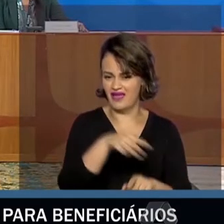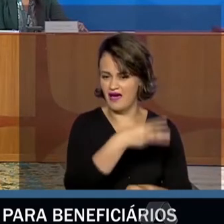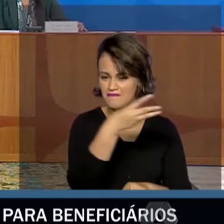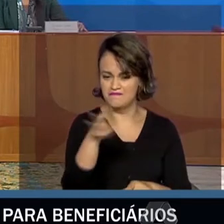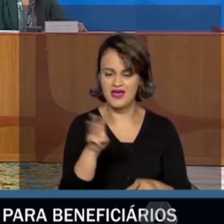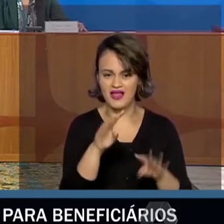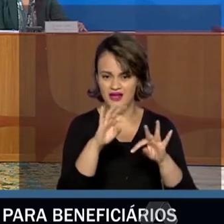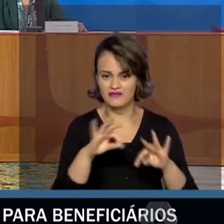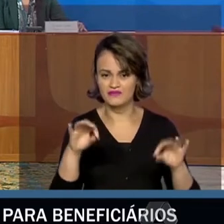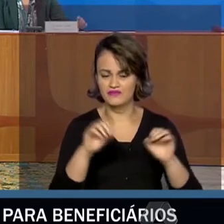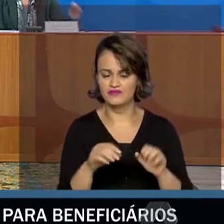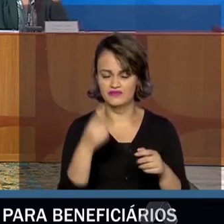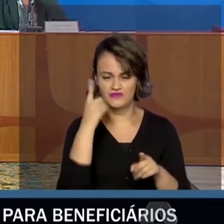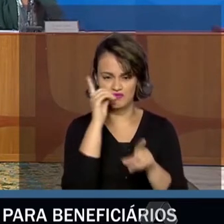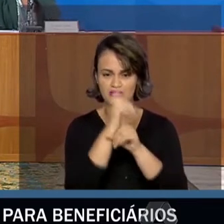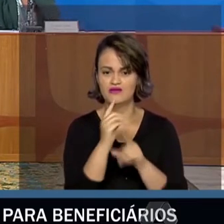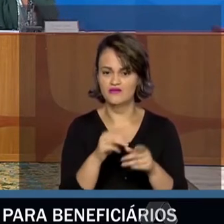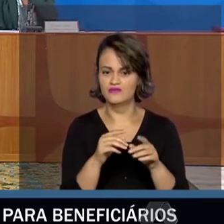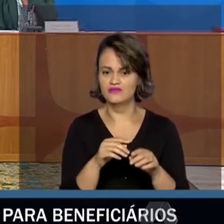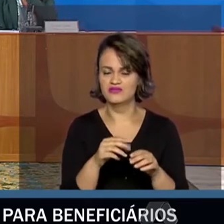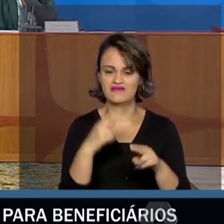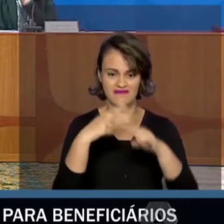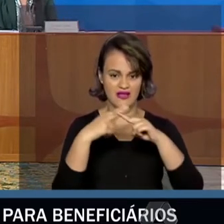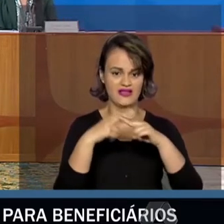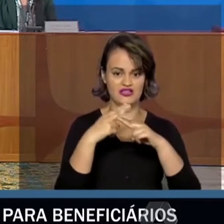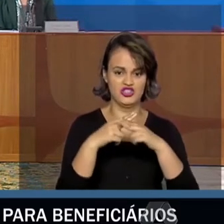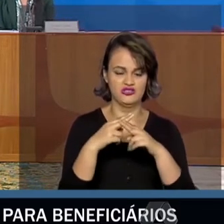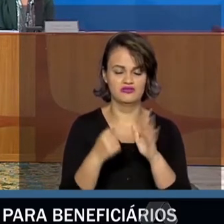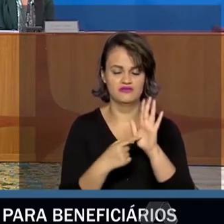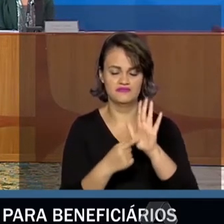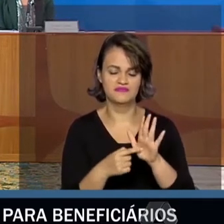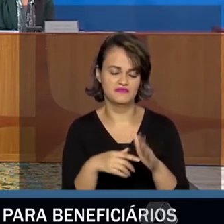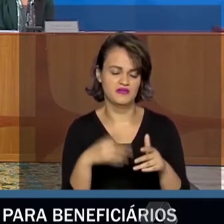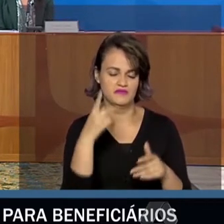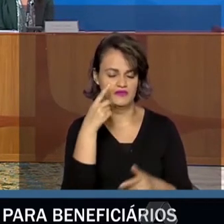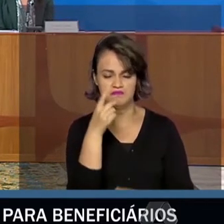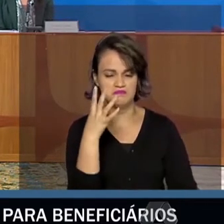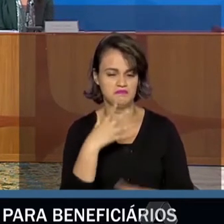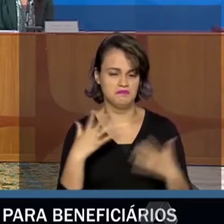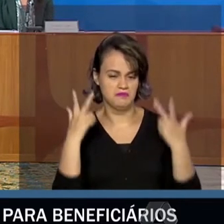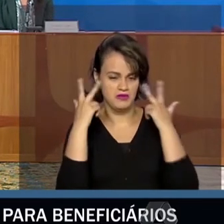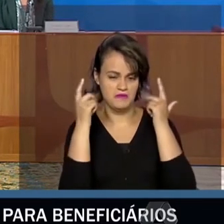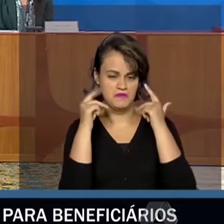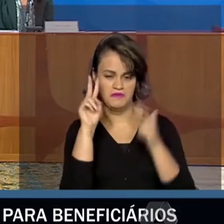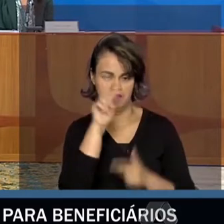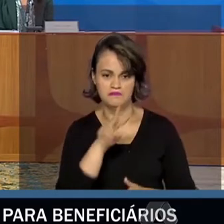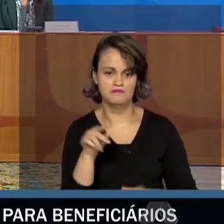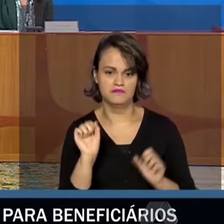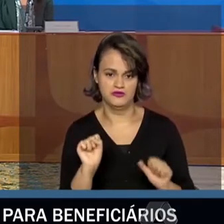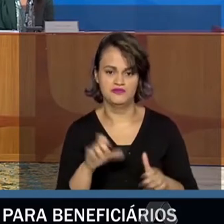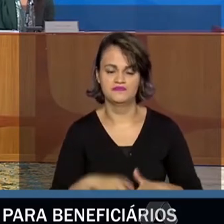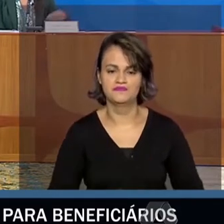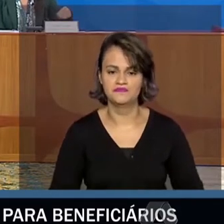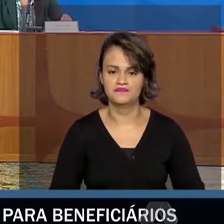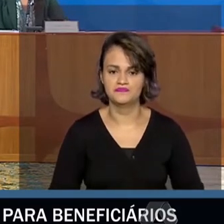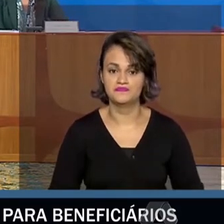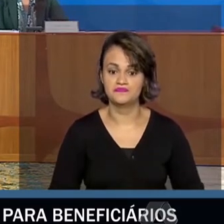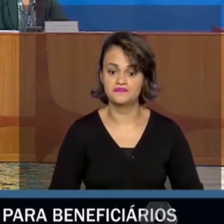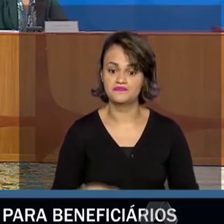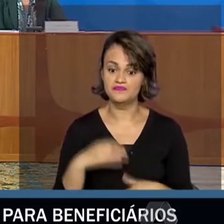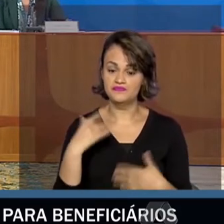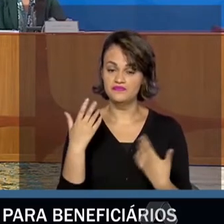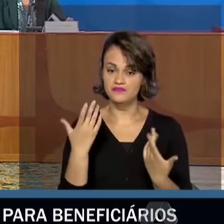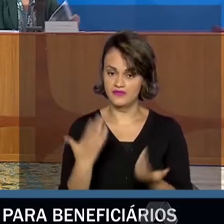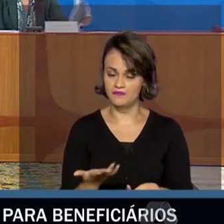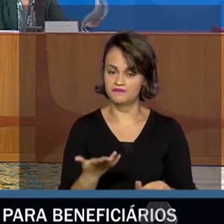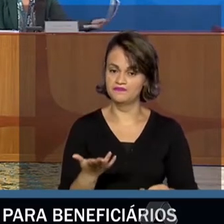Pedro Guimarães, e o secretário executivo do Ministério da Cidadania, Antônio Barreto, explicaram em uma live como